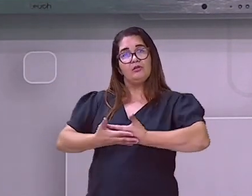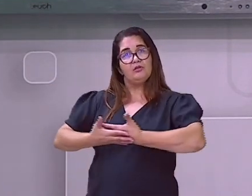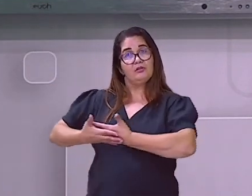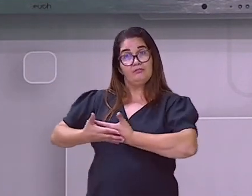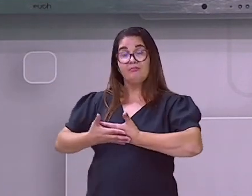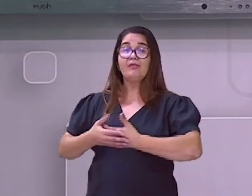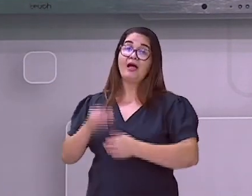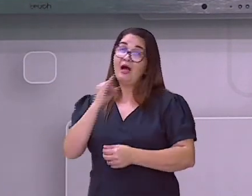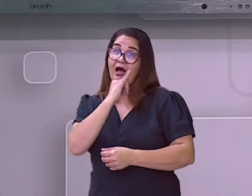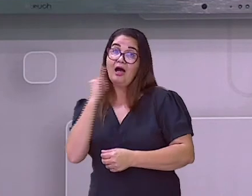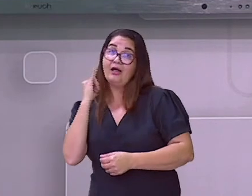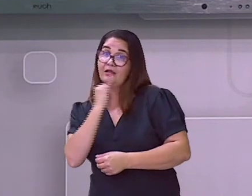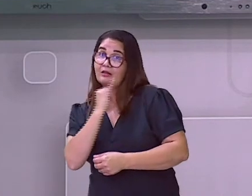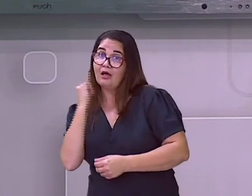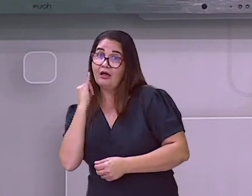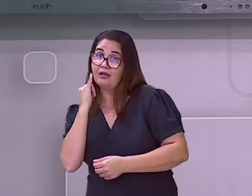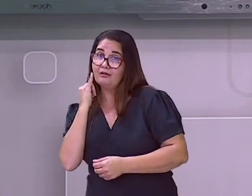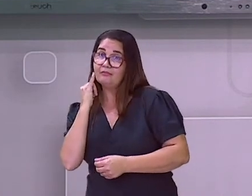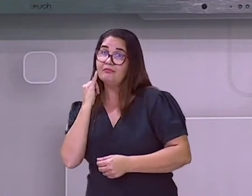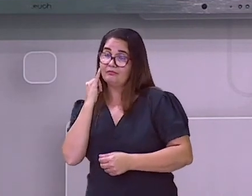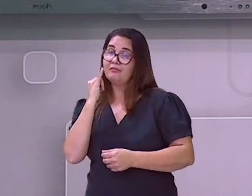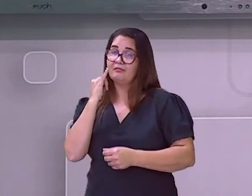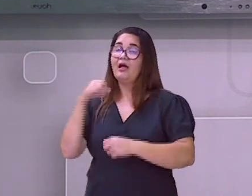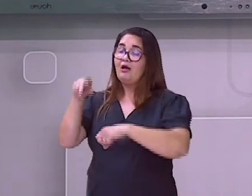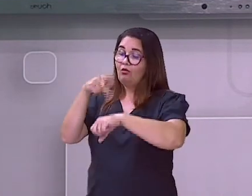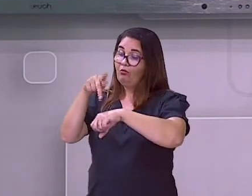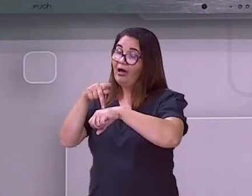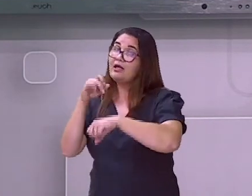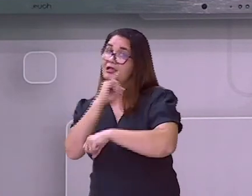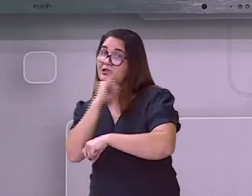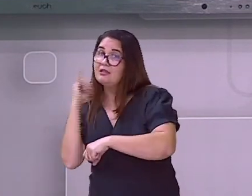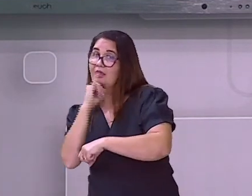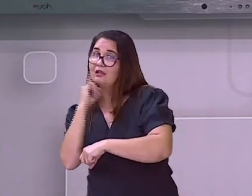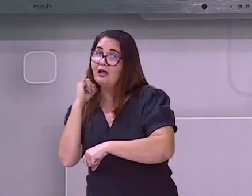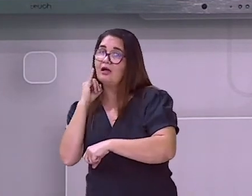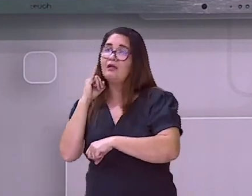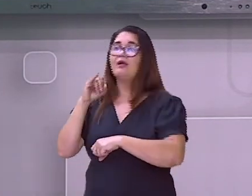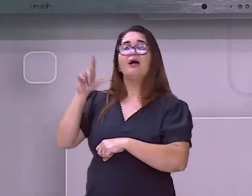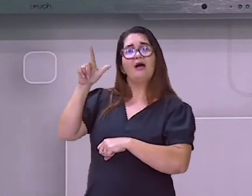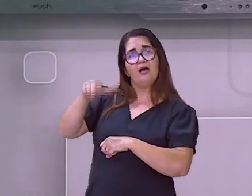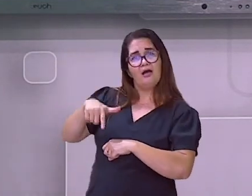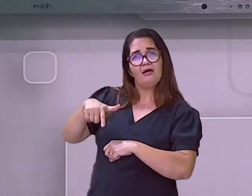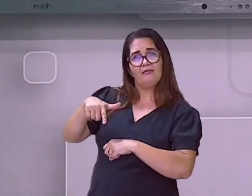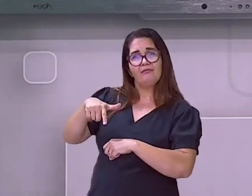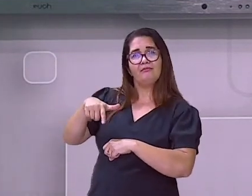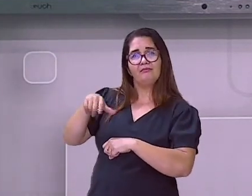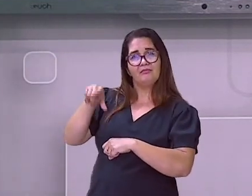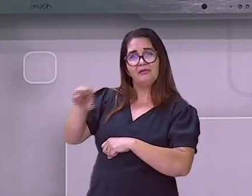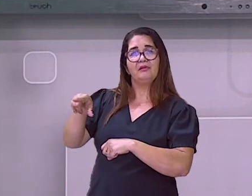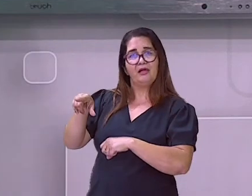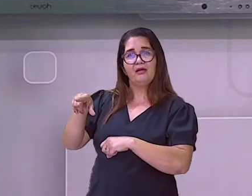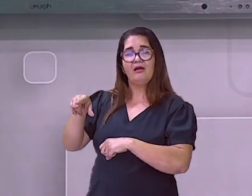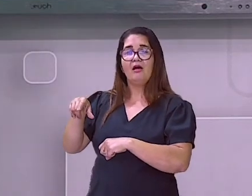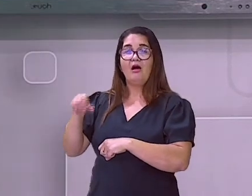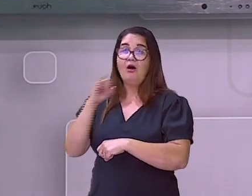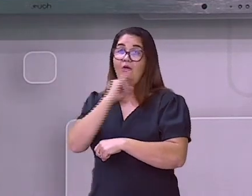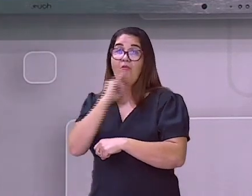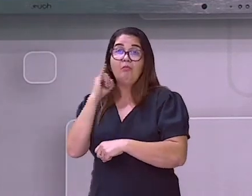Tá? E isso é importante. Por quê? Porque se o crescimento vegetativo